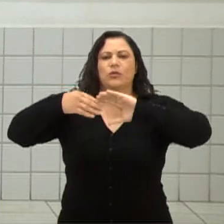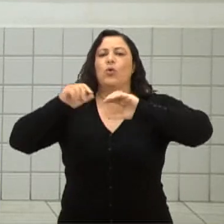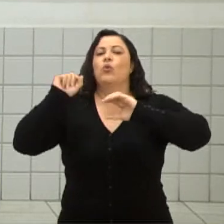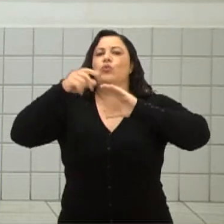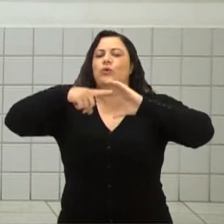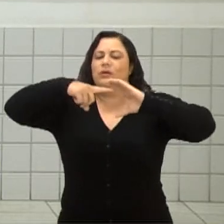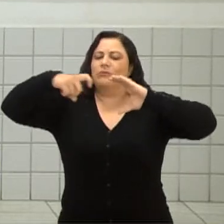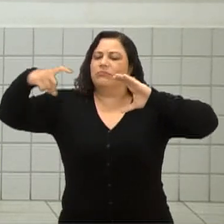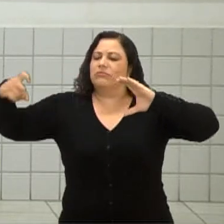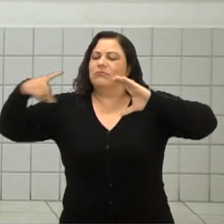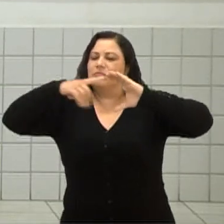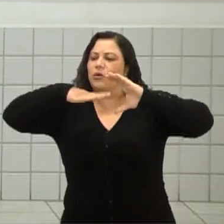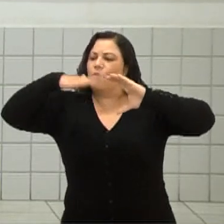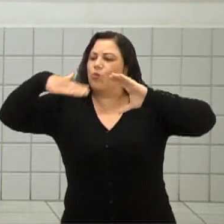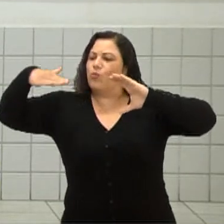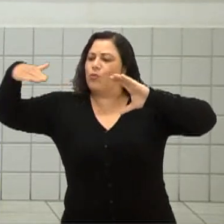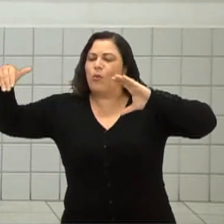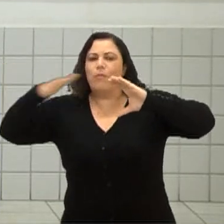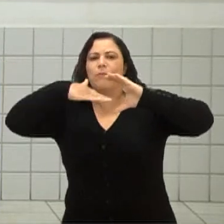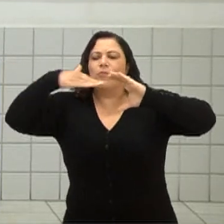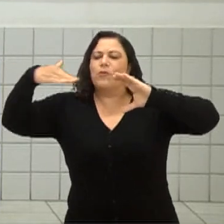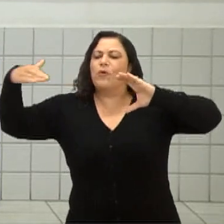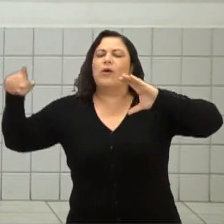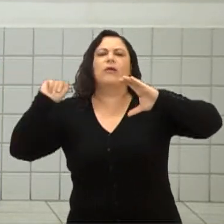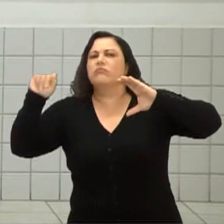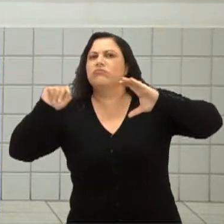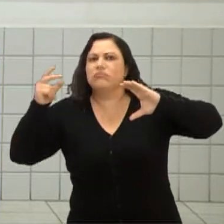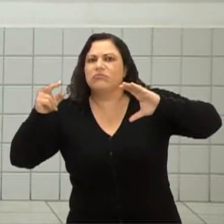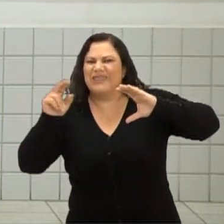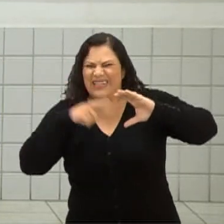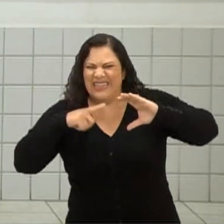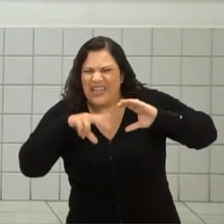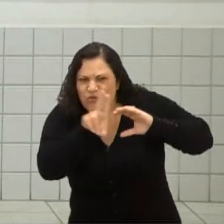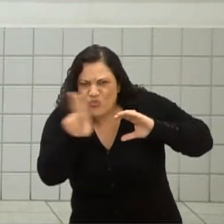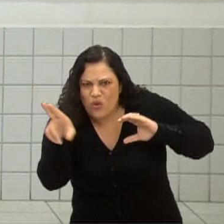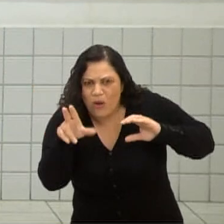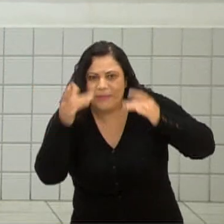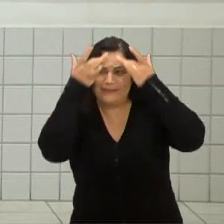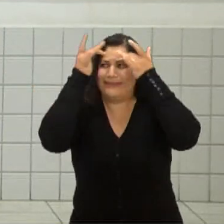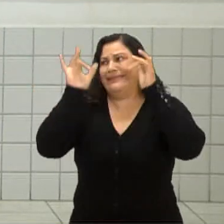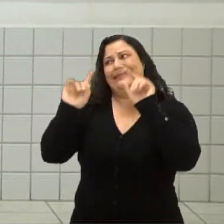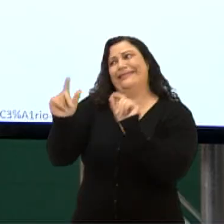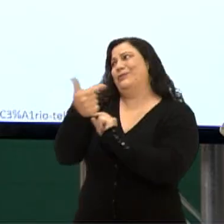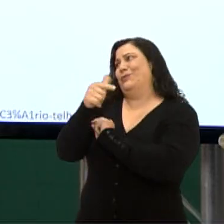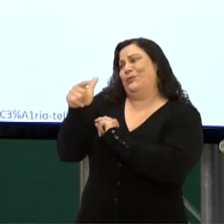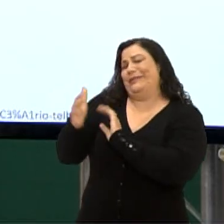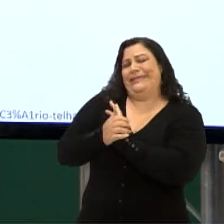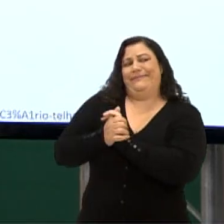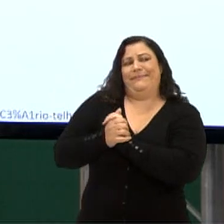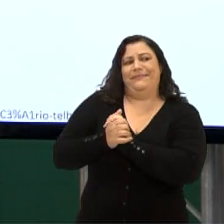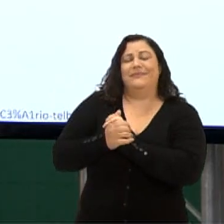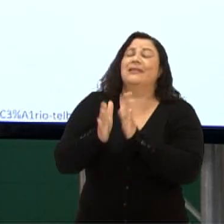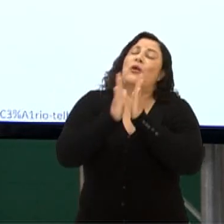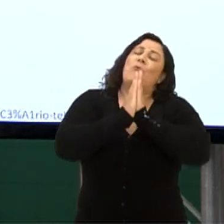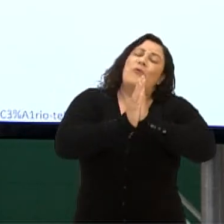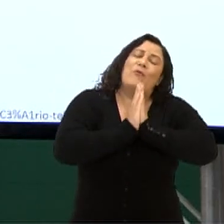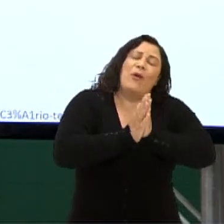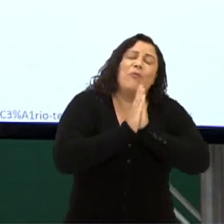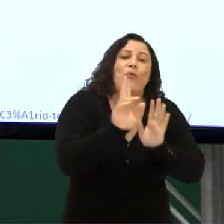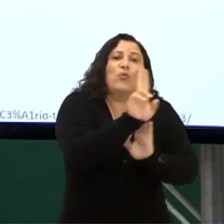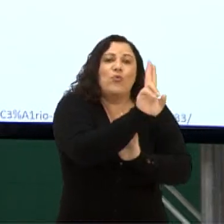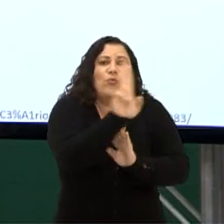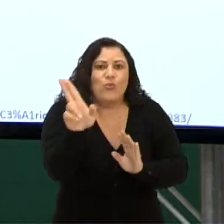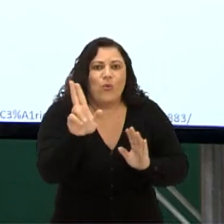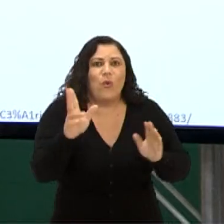onda sonora? Uau, tem o nome de quem fez essa pergunta? Não, só mandou a pergunta. Adorei. Coloquem os nomes, gente.